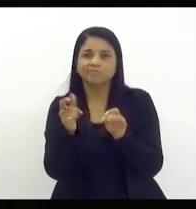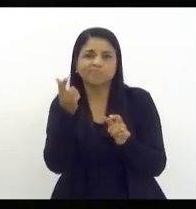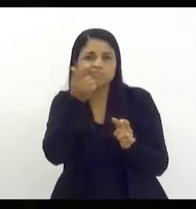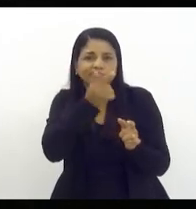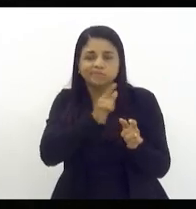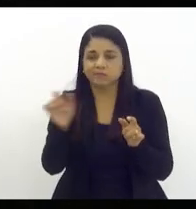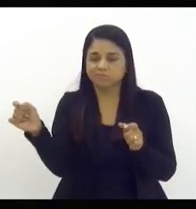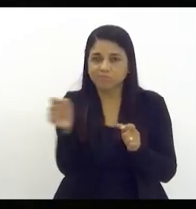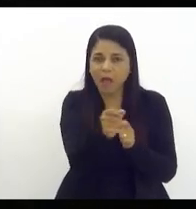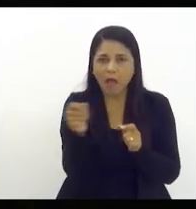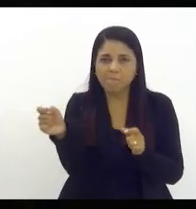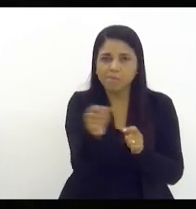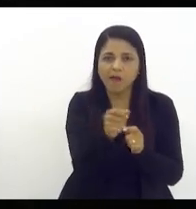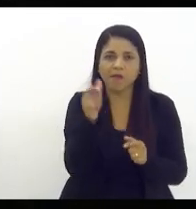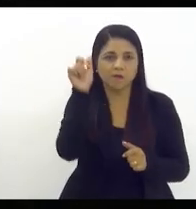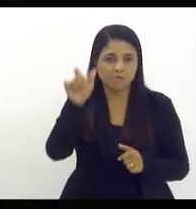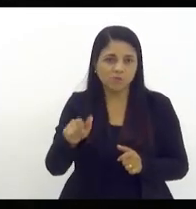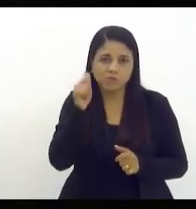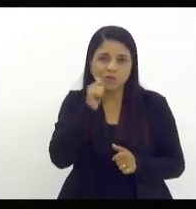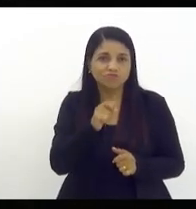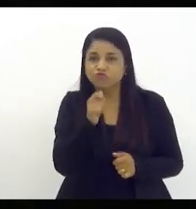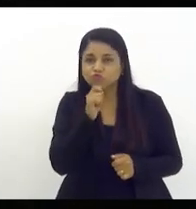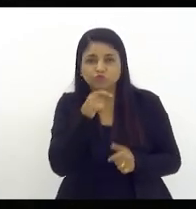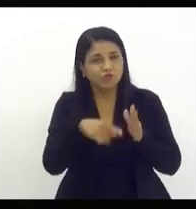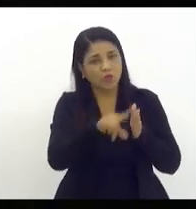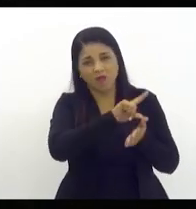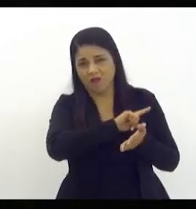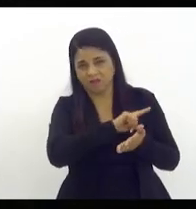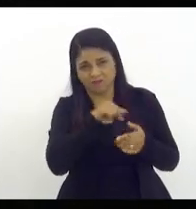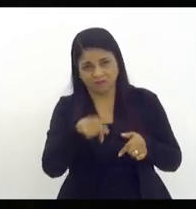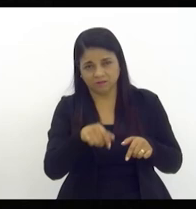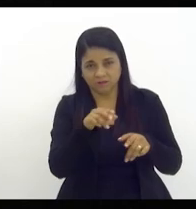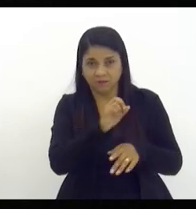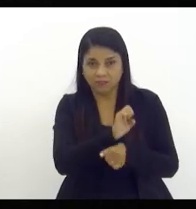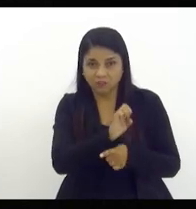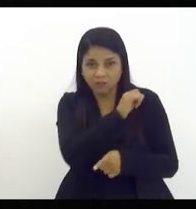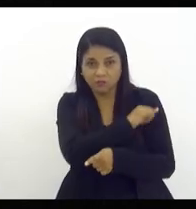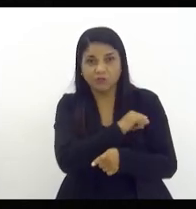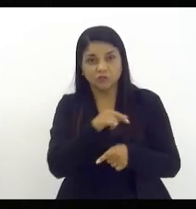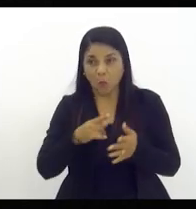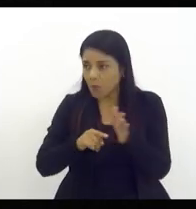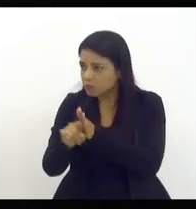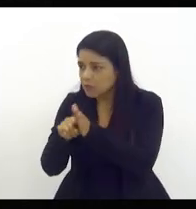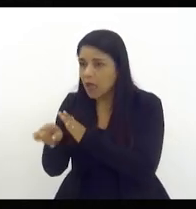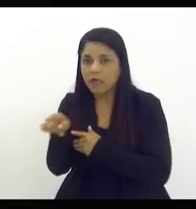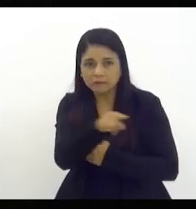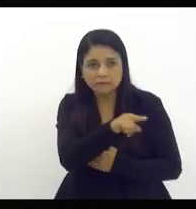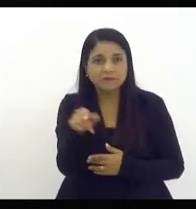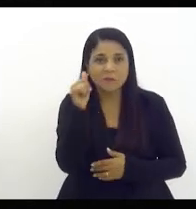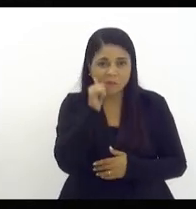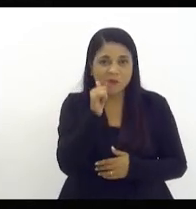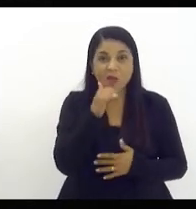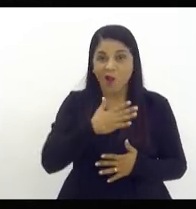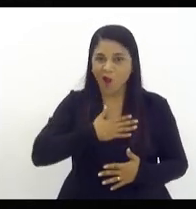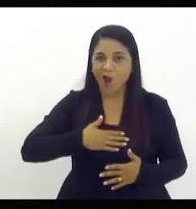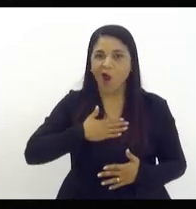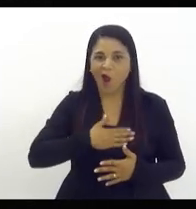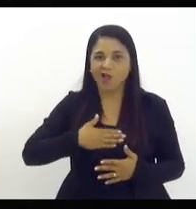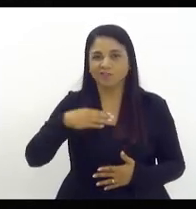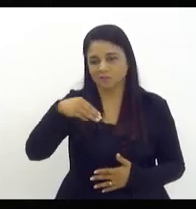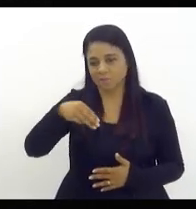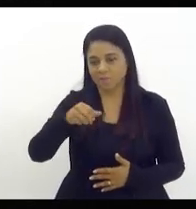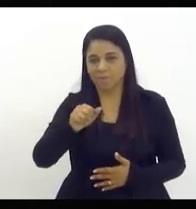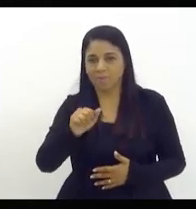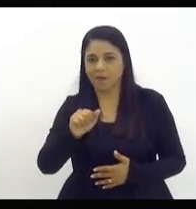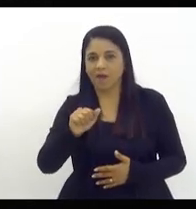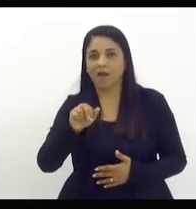mulheres trabalhadoras. A maioria das pessoas, se eu perguntar aqui, gosta de marisco, né? Chega